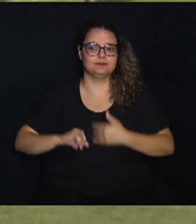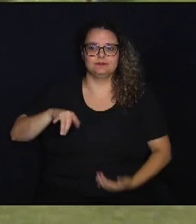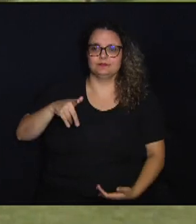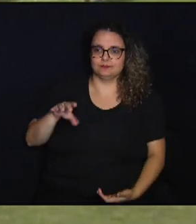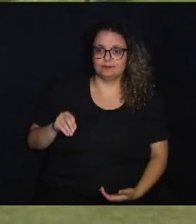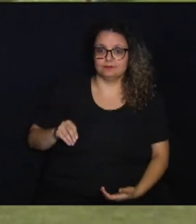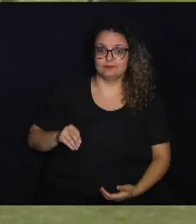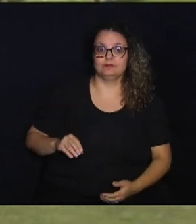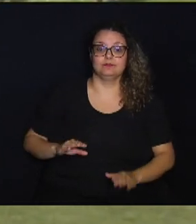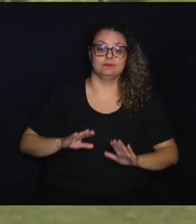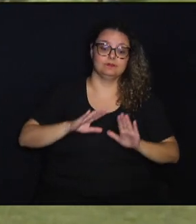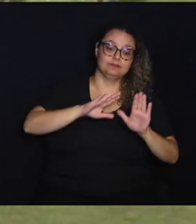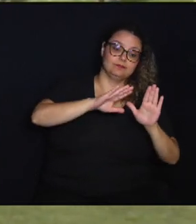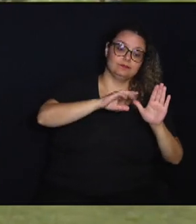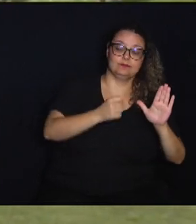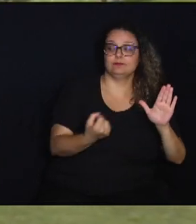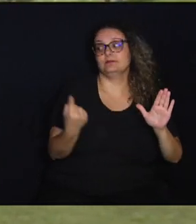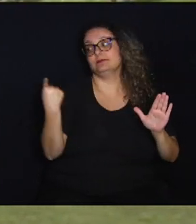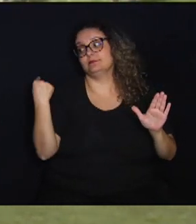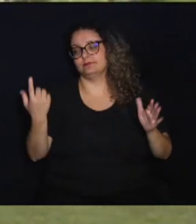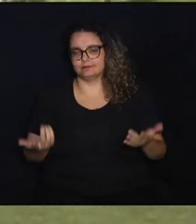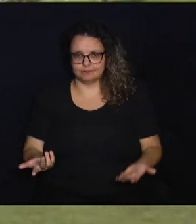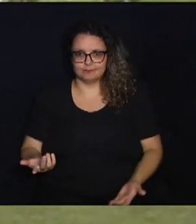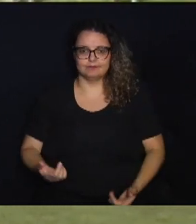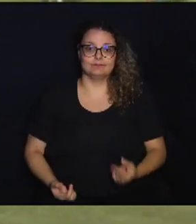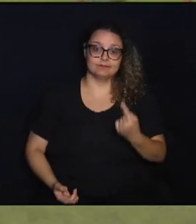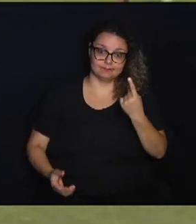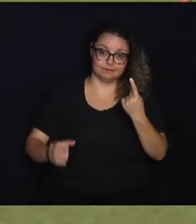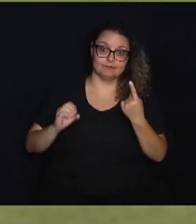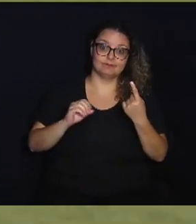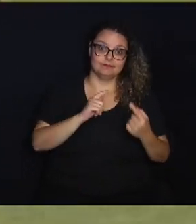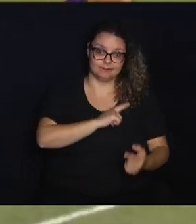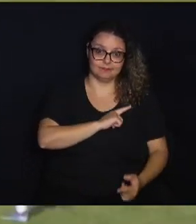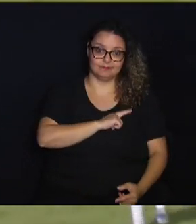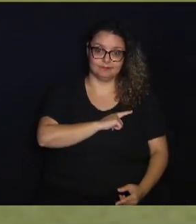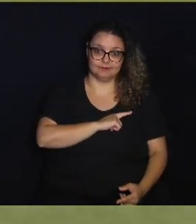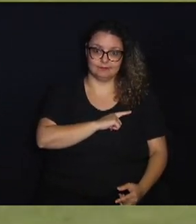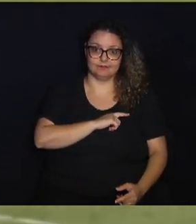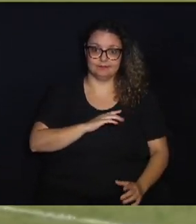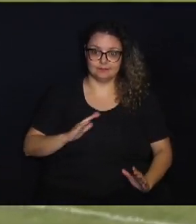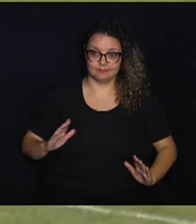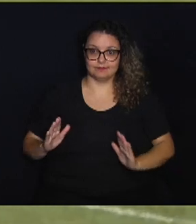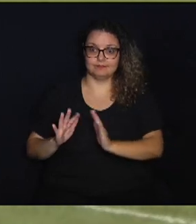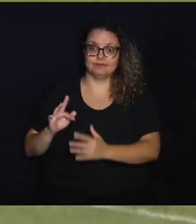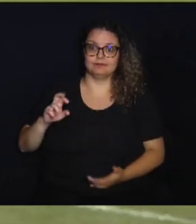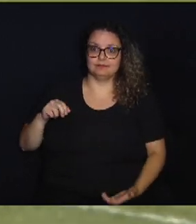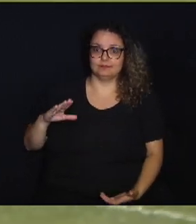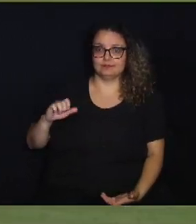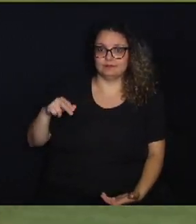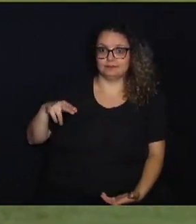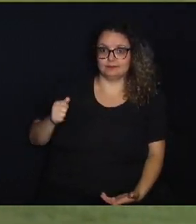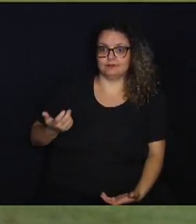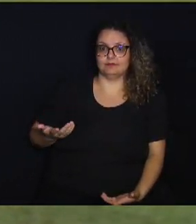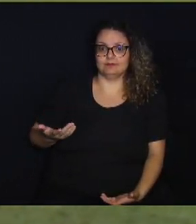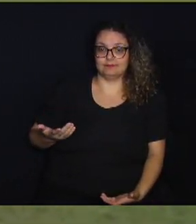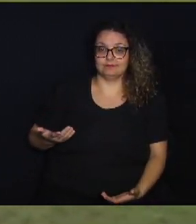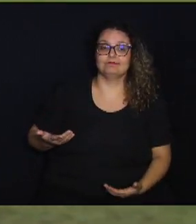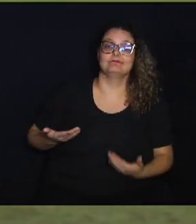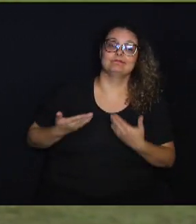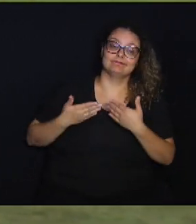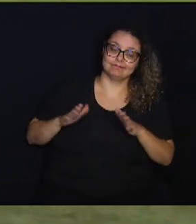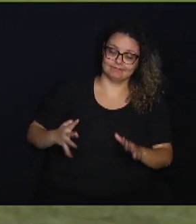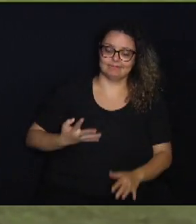um lado, goleiro para o outro. 1-0 Bugre para cima da Francana e porteira aberta. Aos